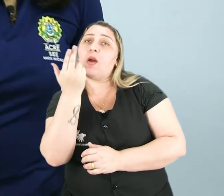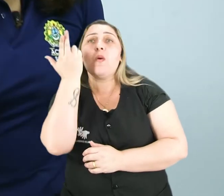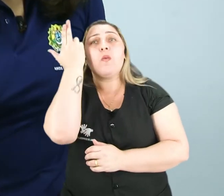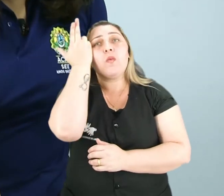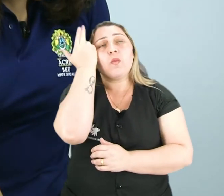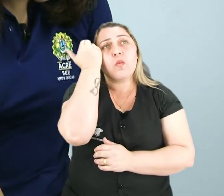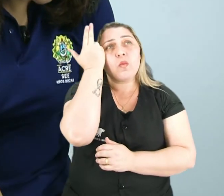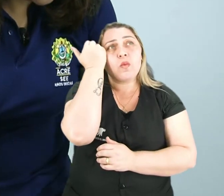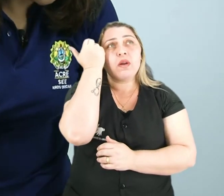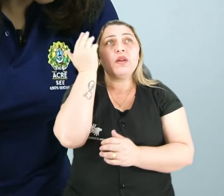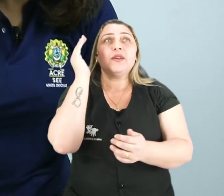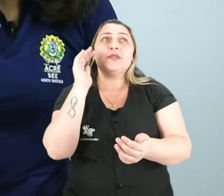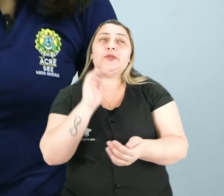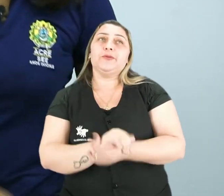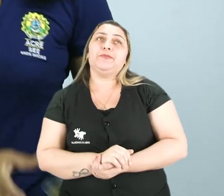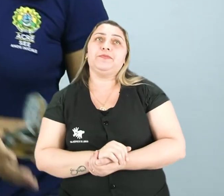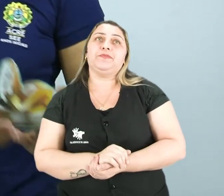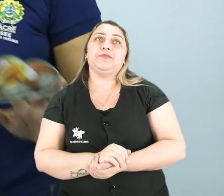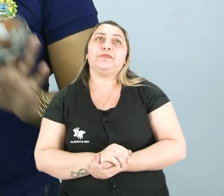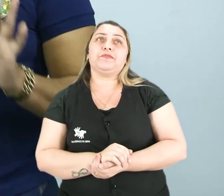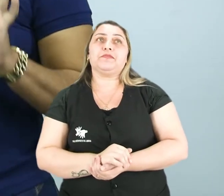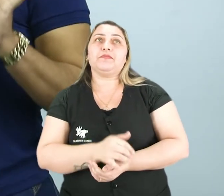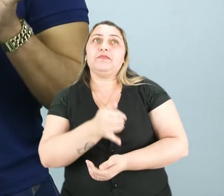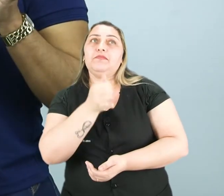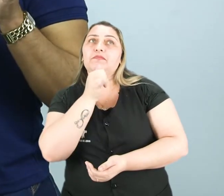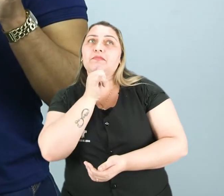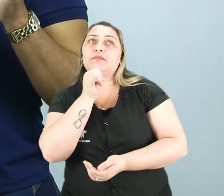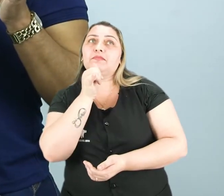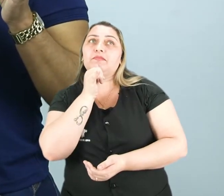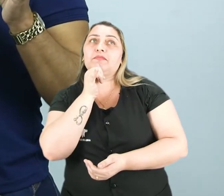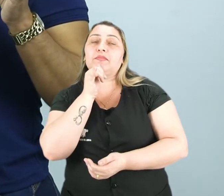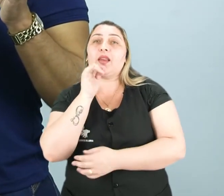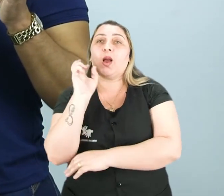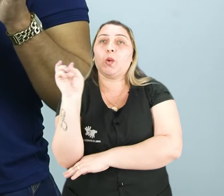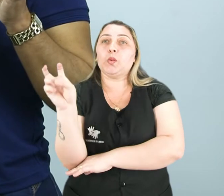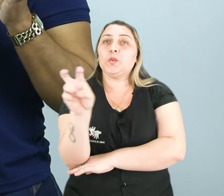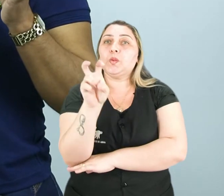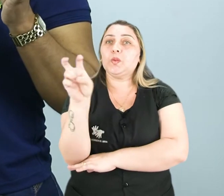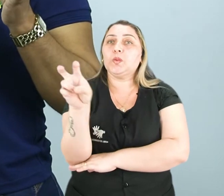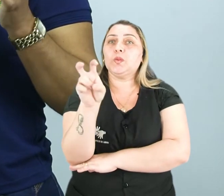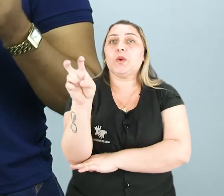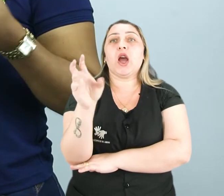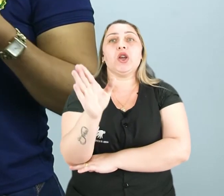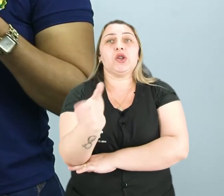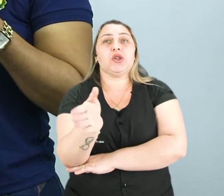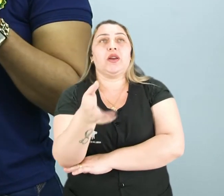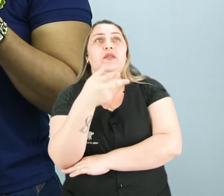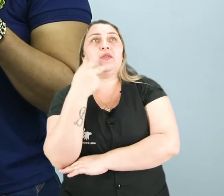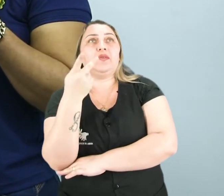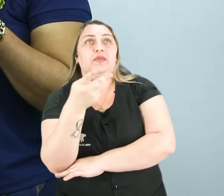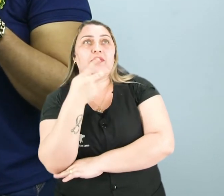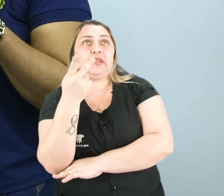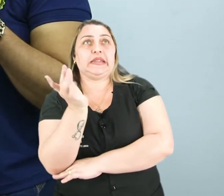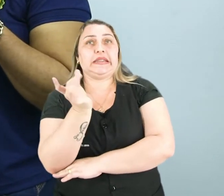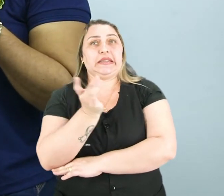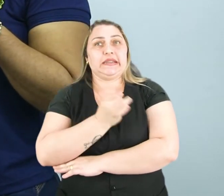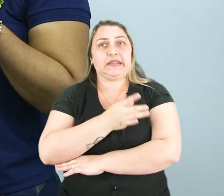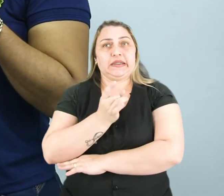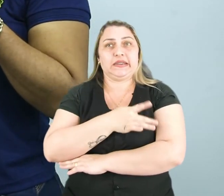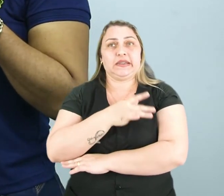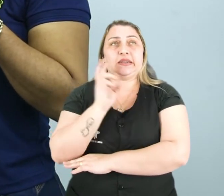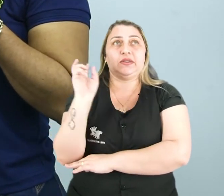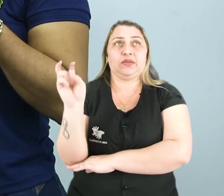coelho, que seria, um exemplo, uma serpente. Eu já falei para vocês, né, que eu tenho medo de